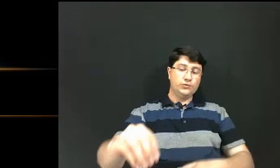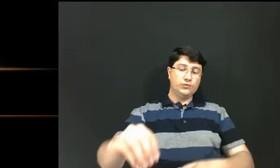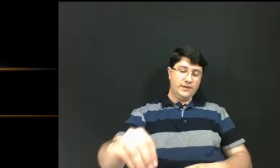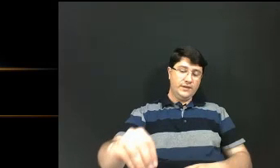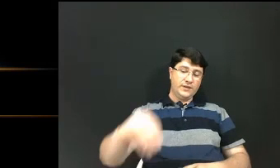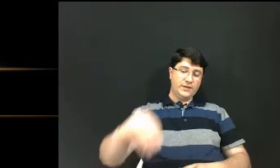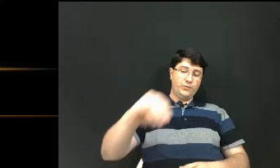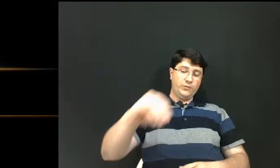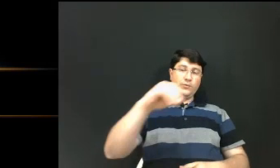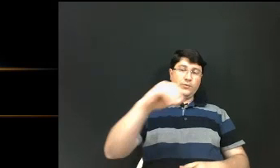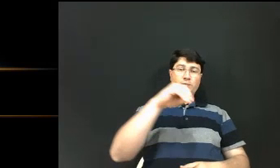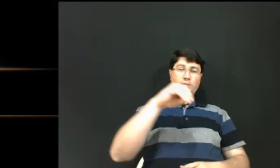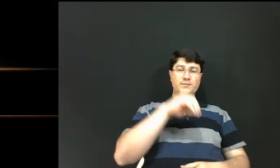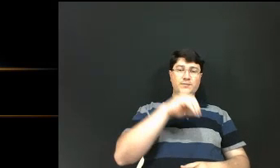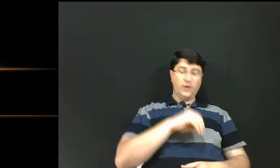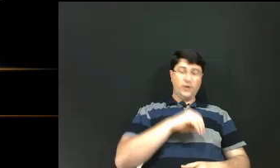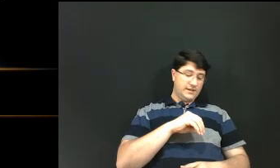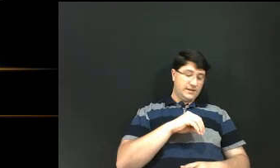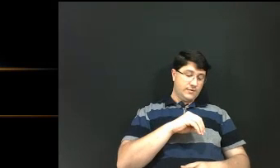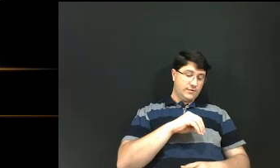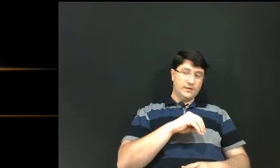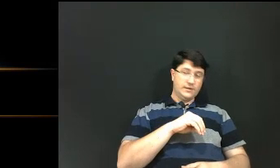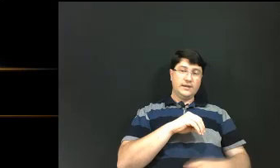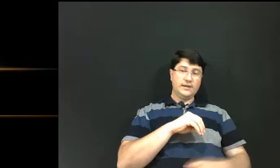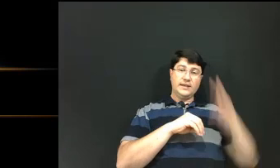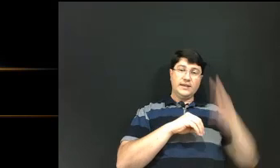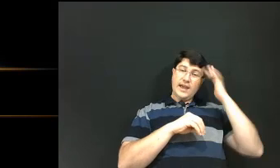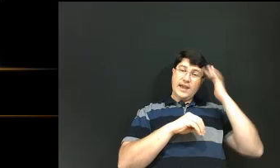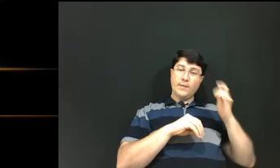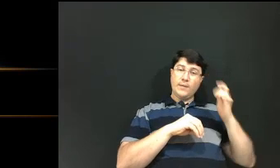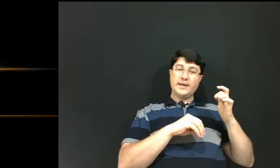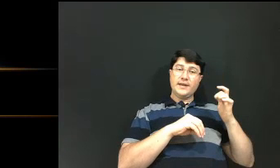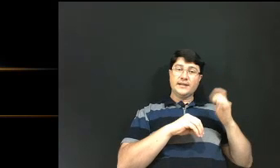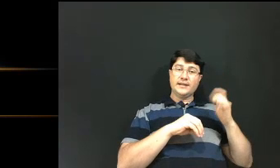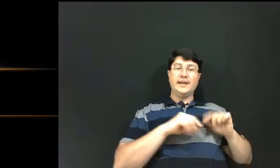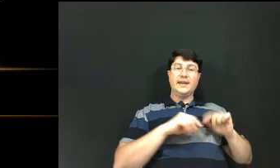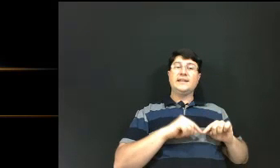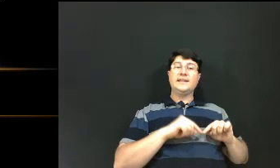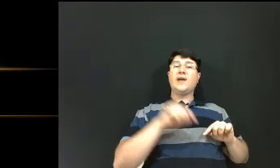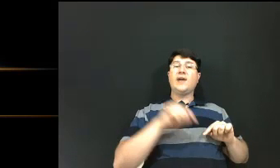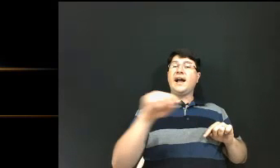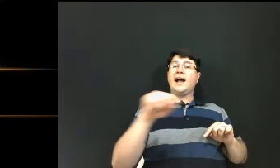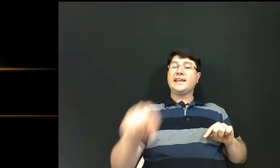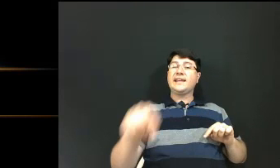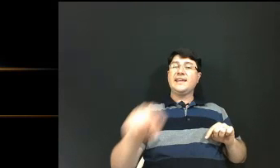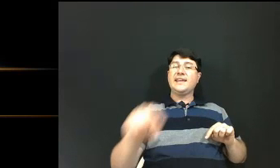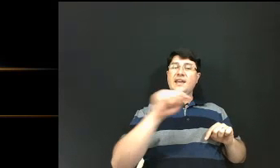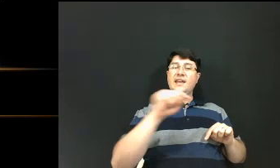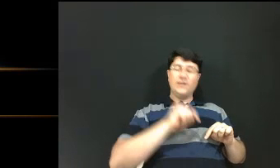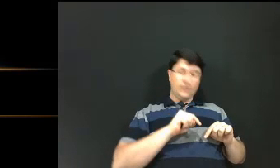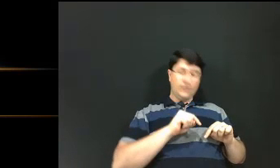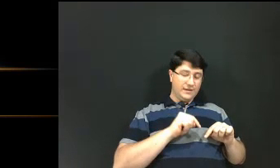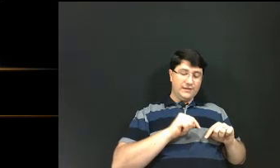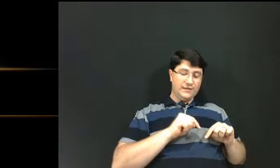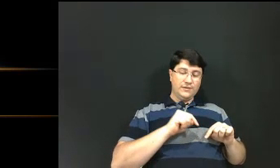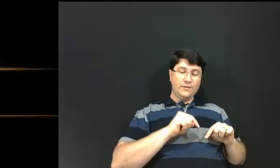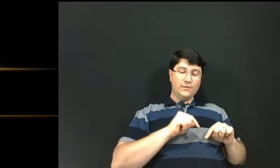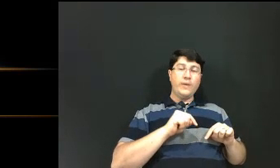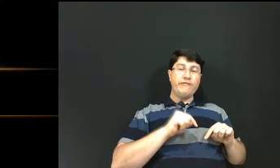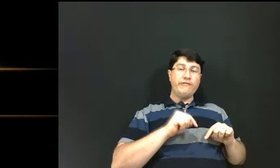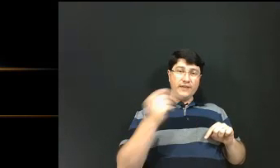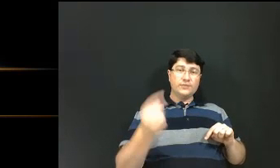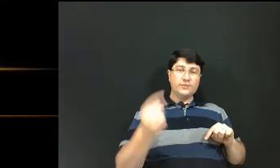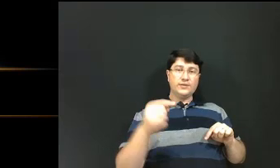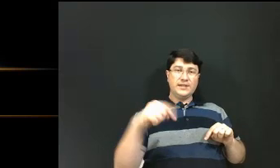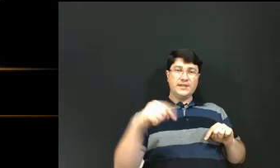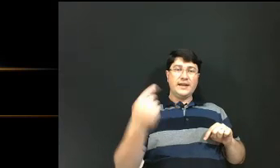frente no futuro, passou para um ponto mais próximo, que é o amanhã. Então, aqui